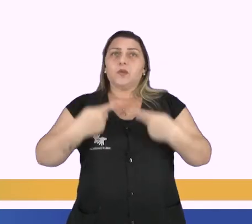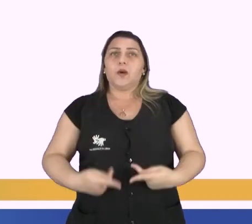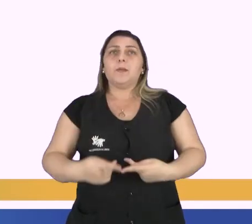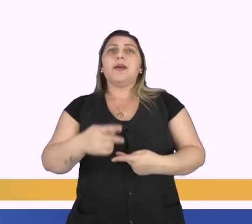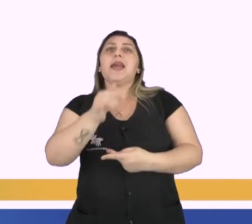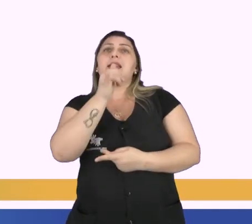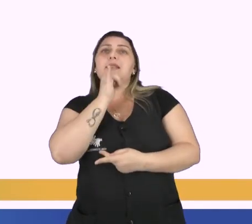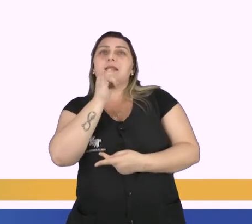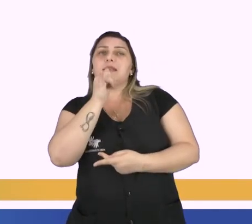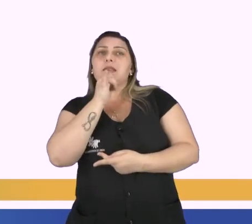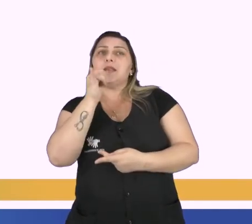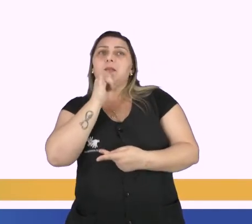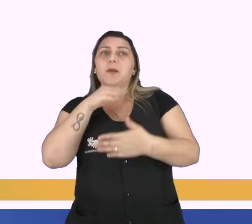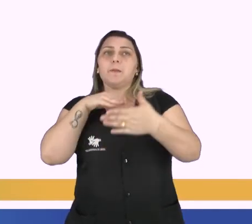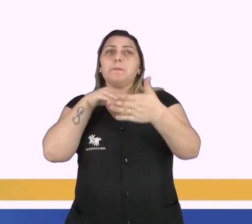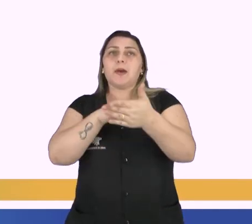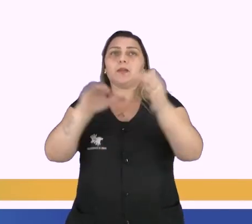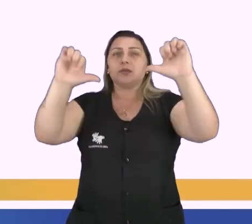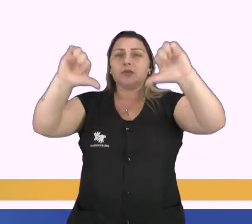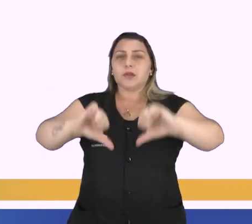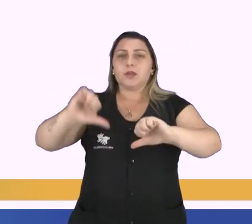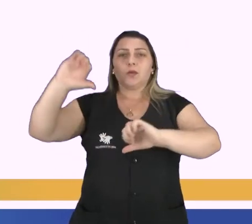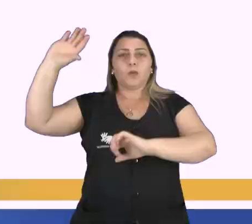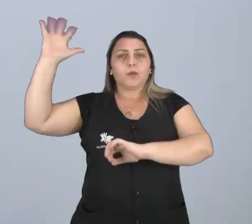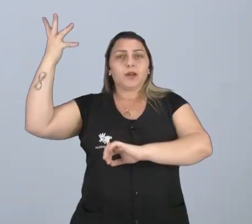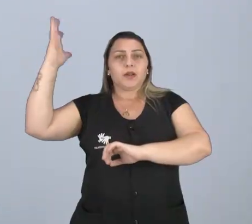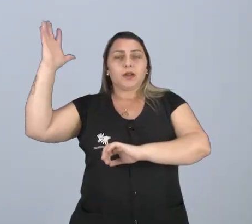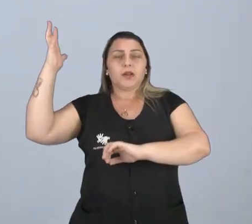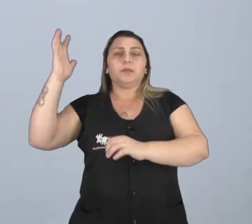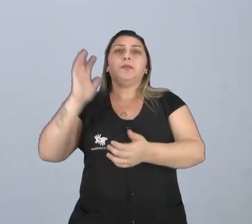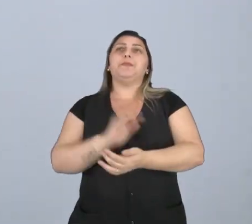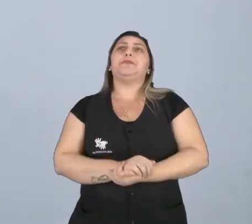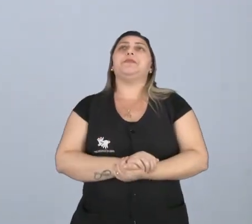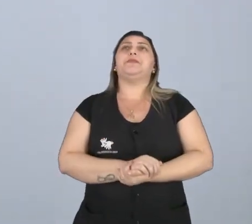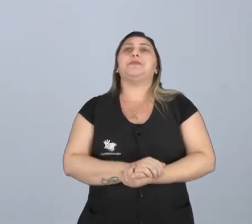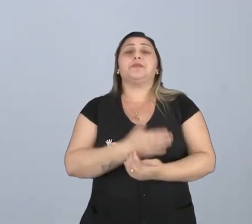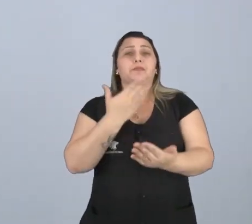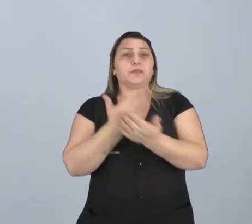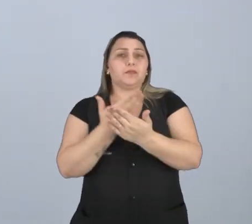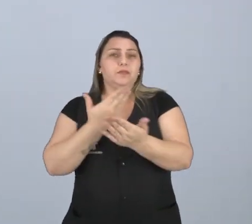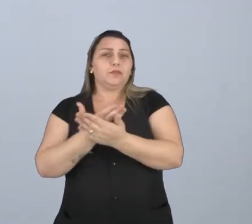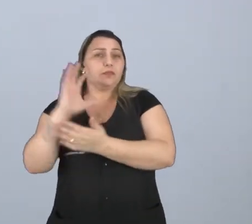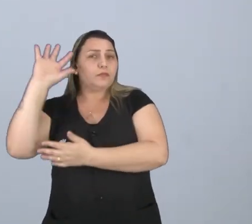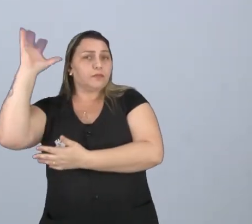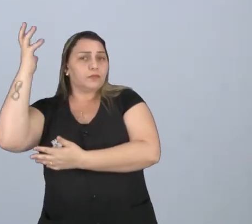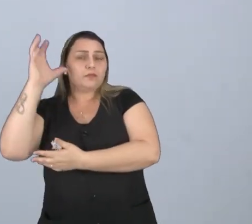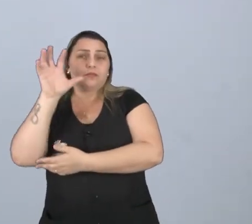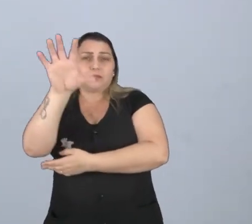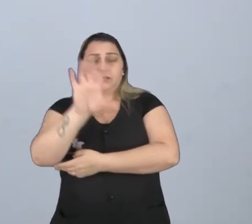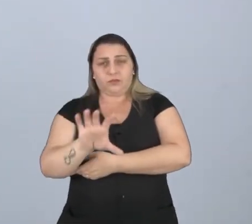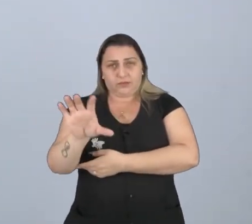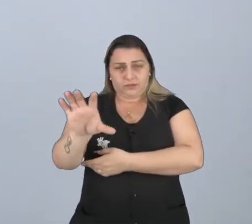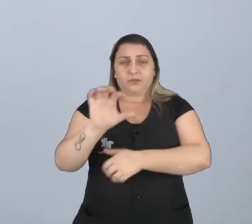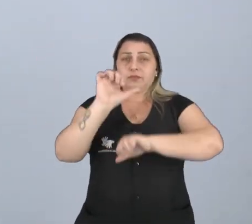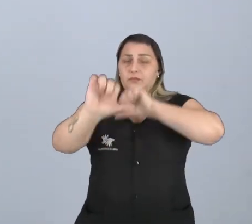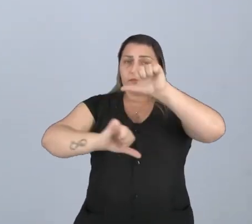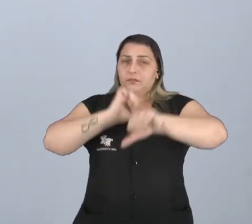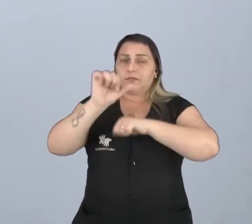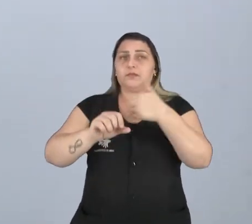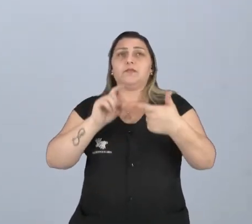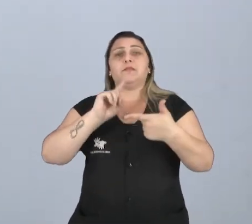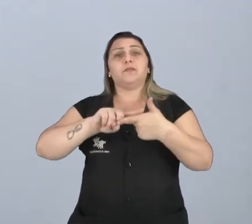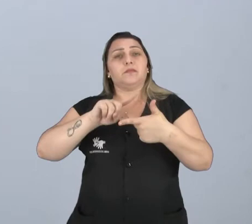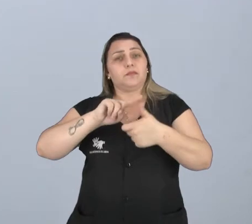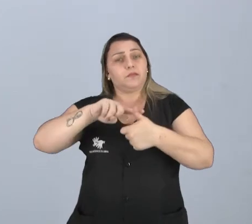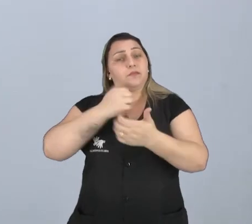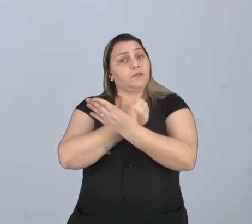atividades humanas que impactam negativamente o clima. Então, naquela nossa aulinha sobre climas regionais, entre os fatores que alteram o clima, eu coloquei a ação